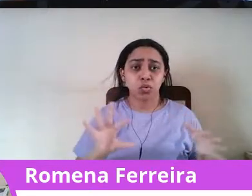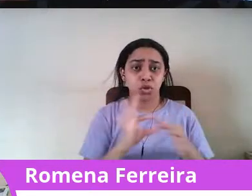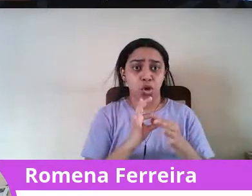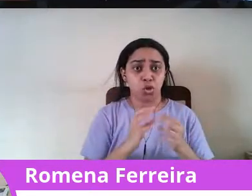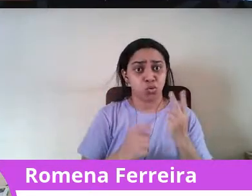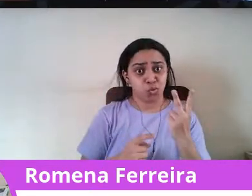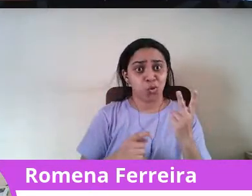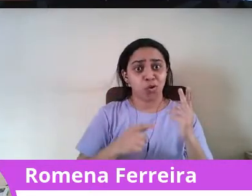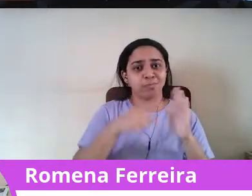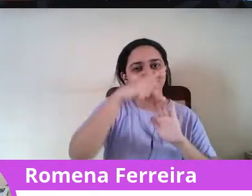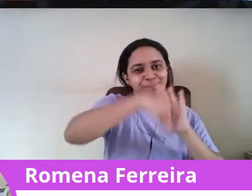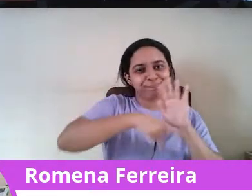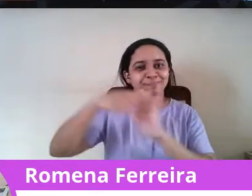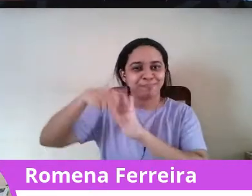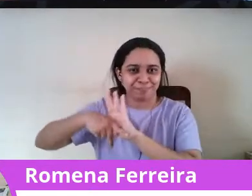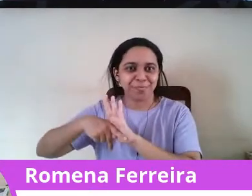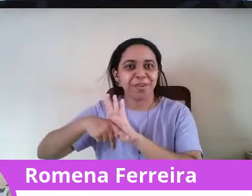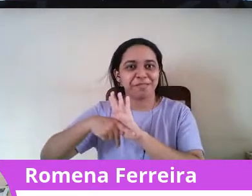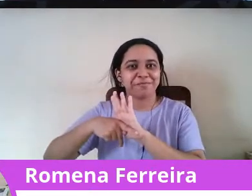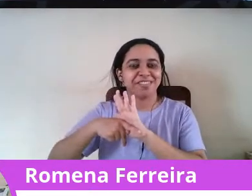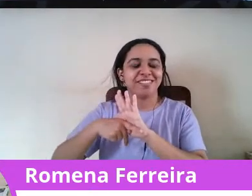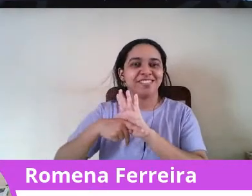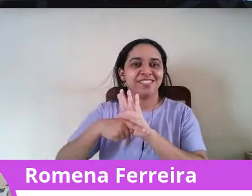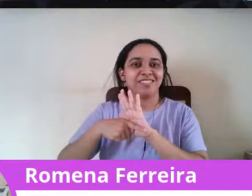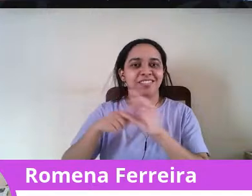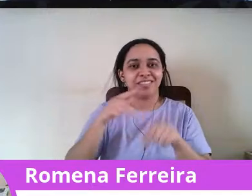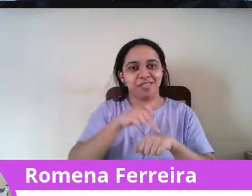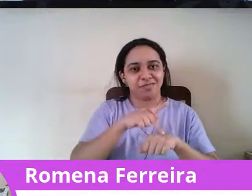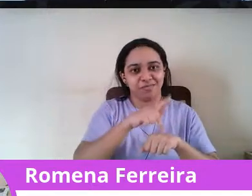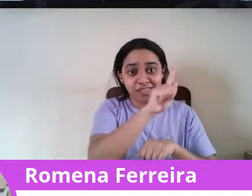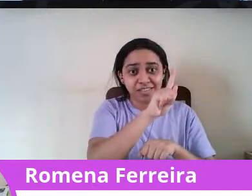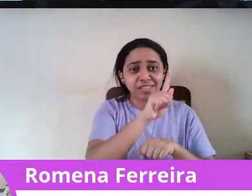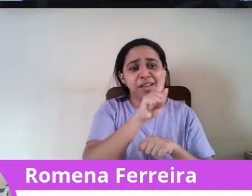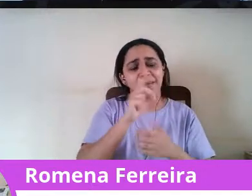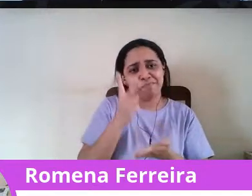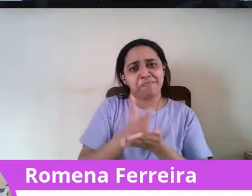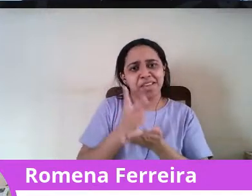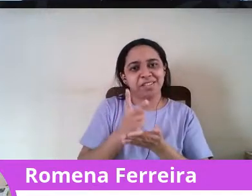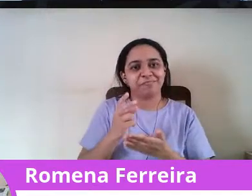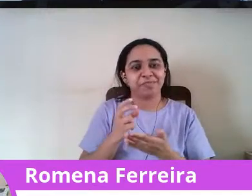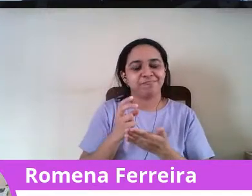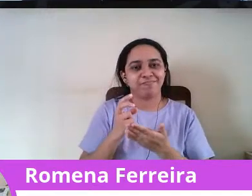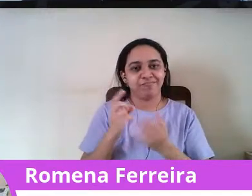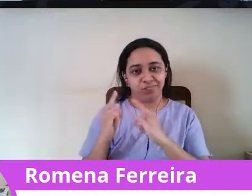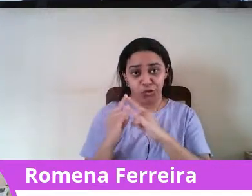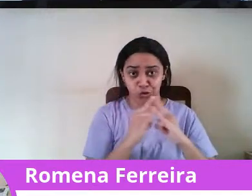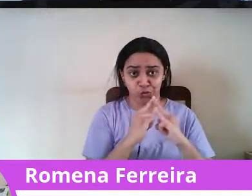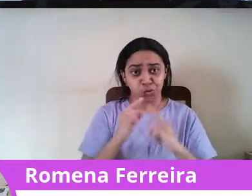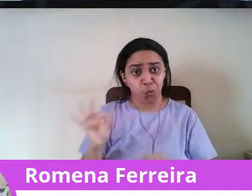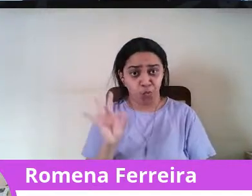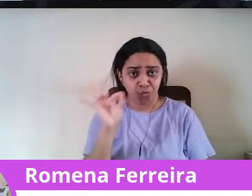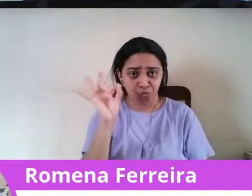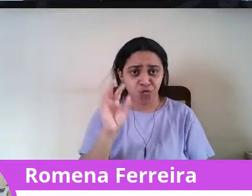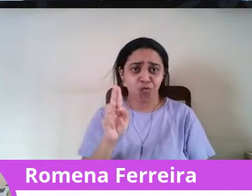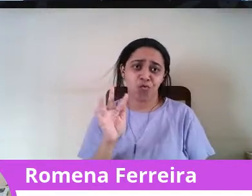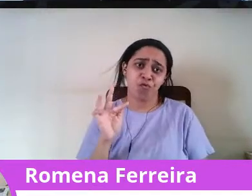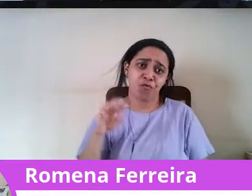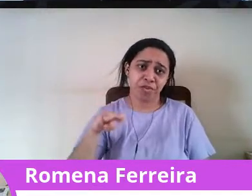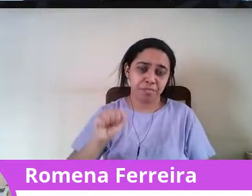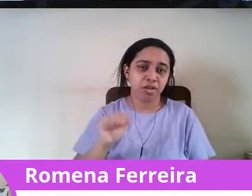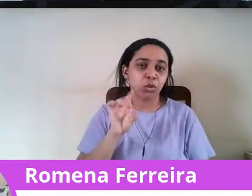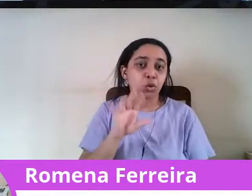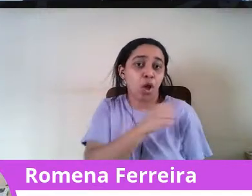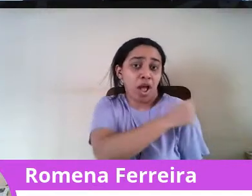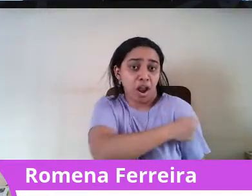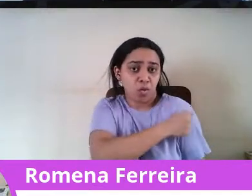de pós-graduação da mesma instituição, que é a Universidade Federal do Maranhão. Né? Então, aqui nesse evento, estamos unindo não só os alunos de letras